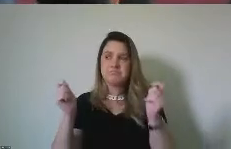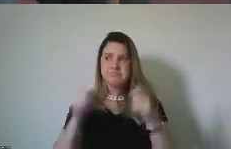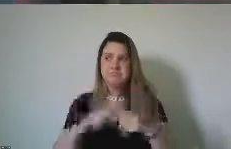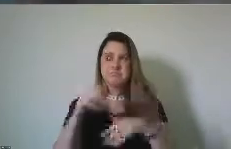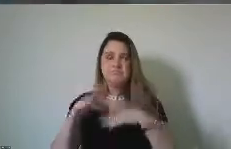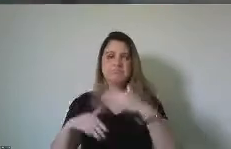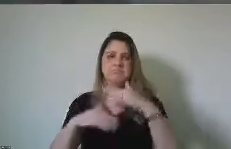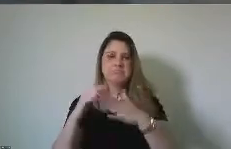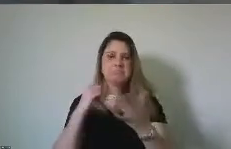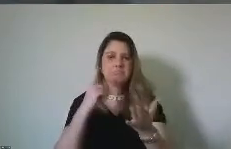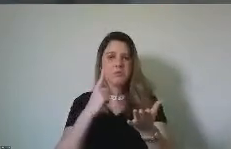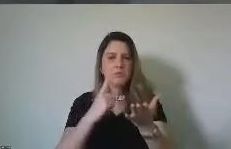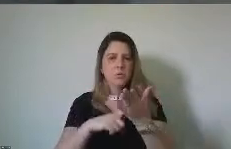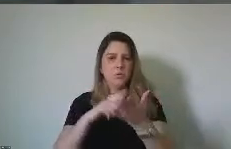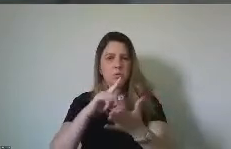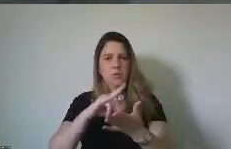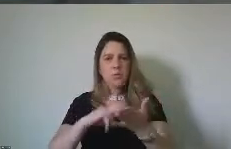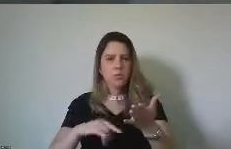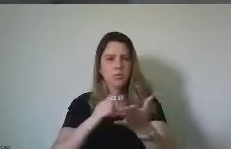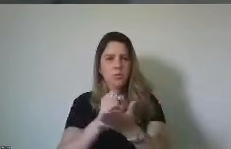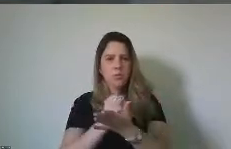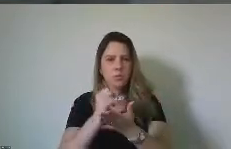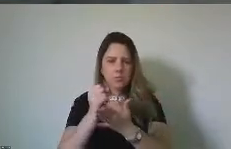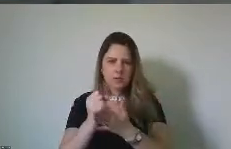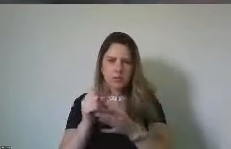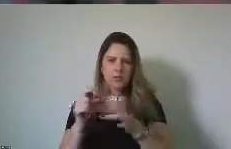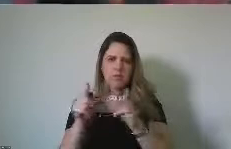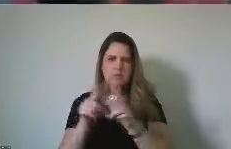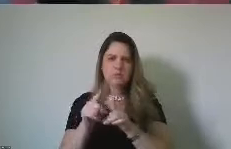contratos de concessão após o seu vencimento